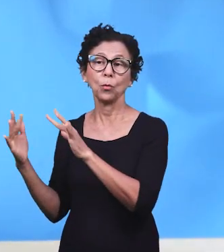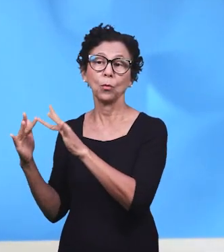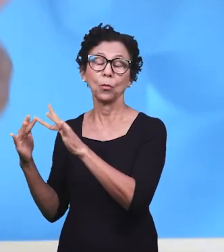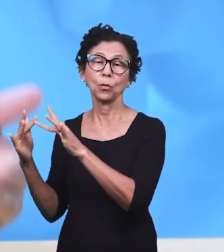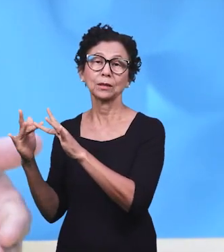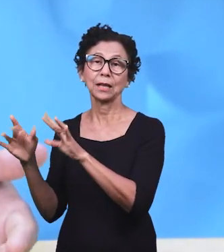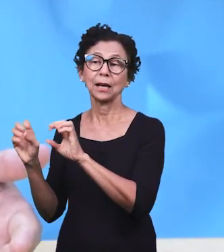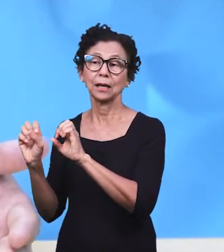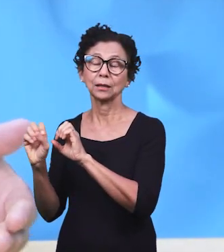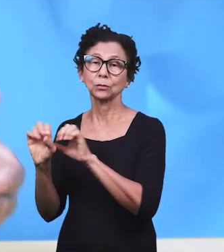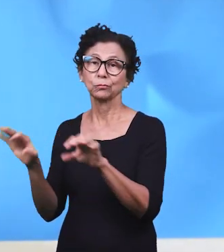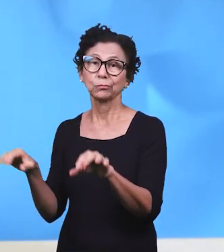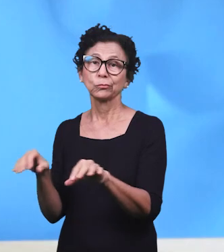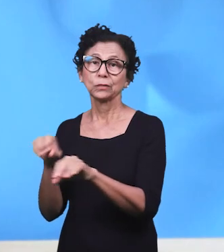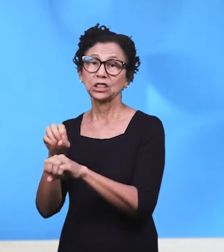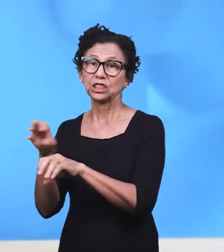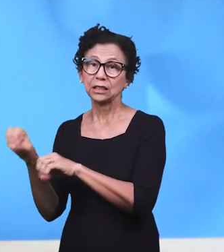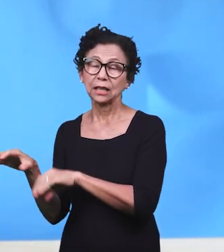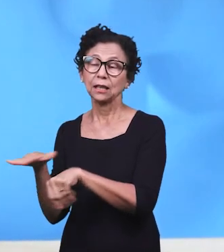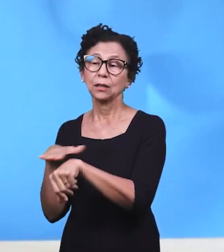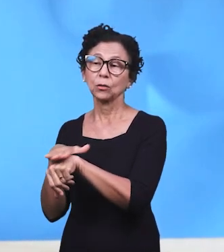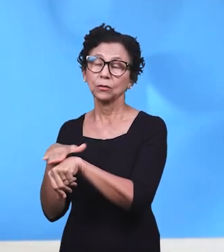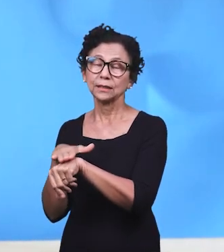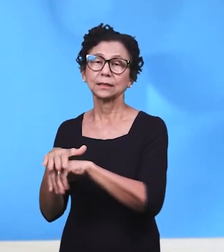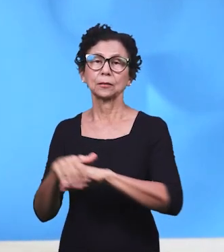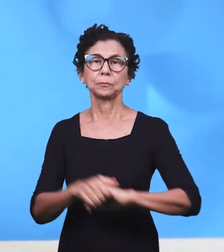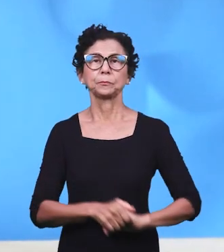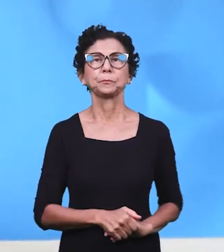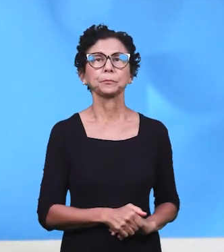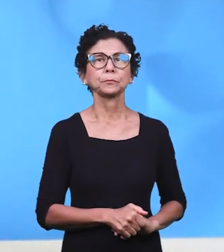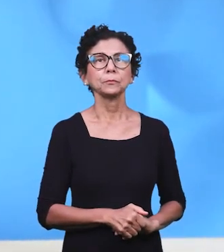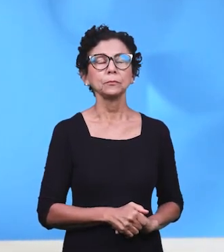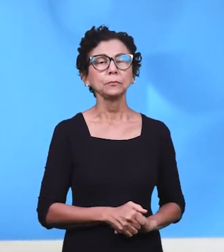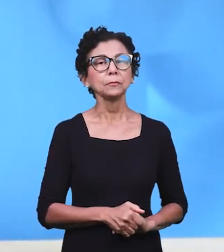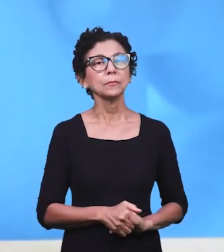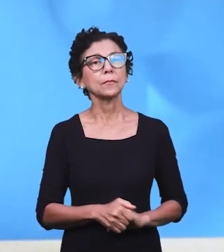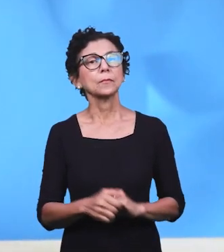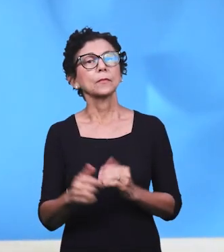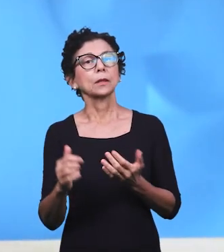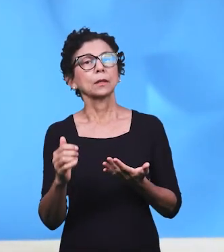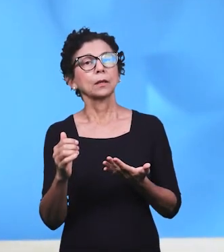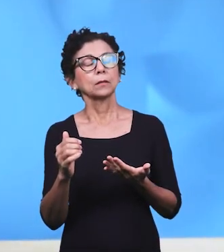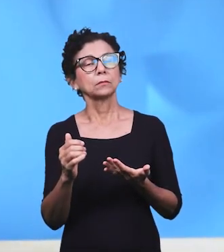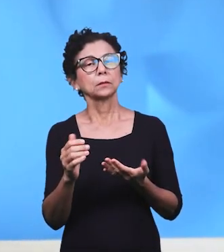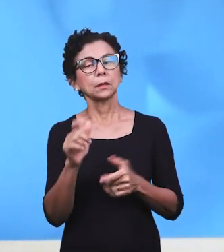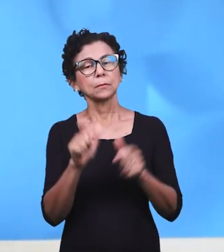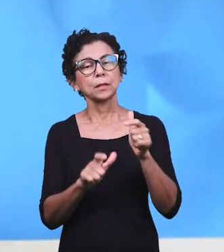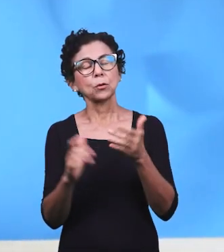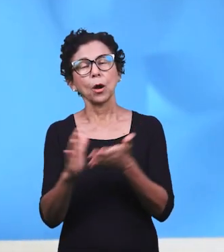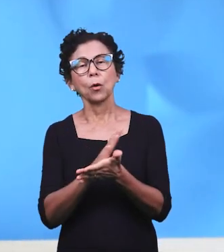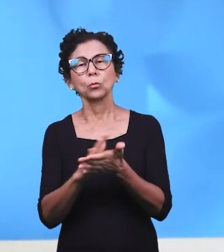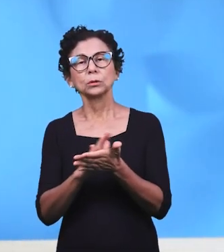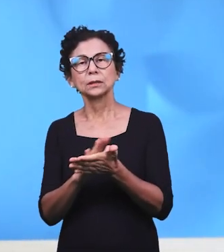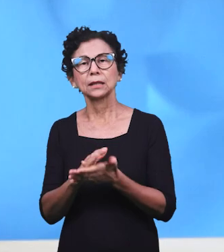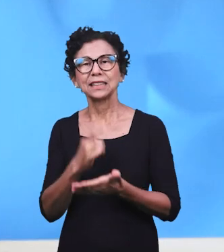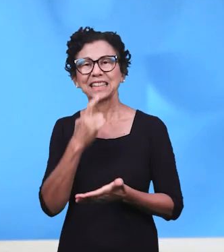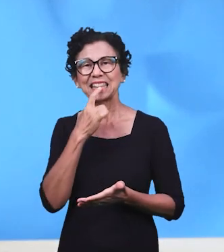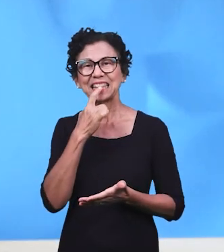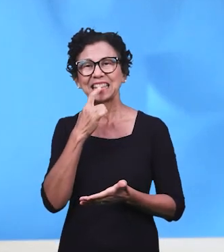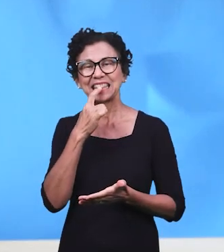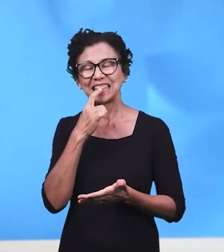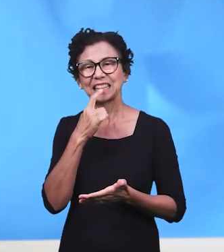questão de escovar o dente. Então, tem idosos que têm a prótese e tem alguns dentes em boca. Então, a gente deve fazer